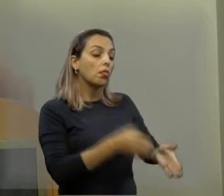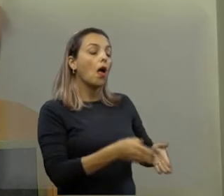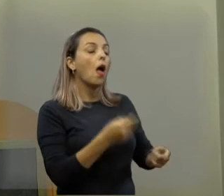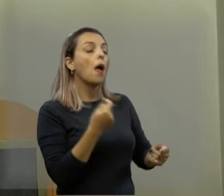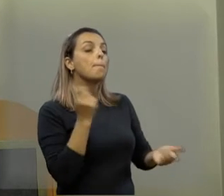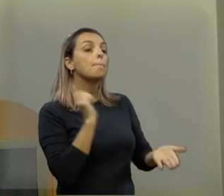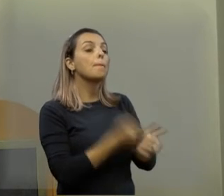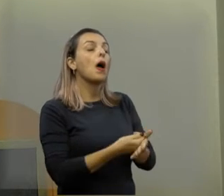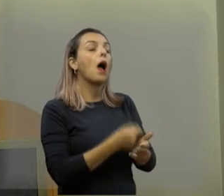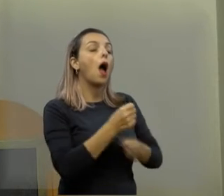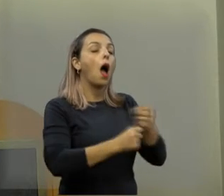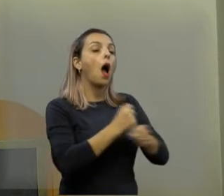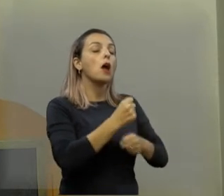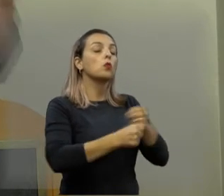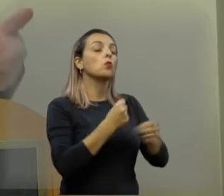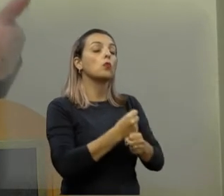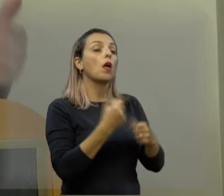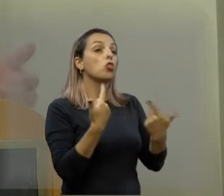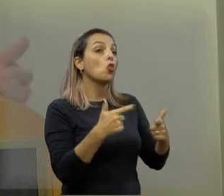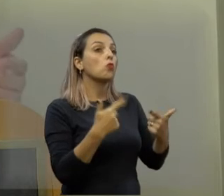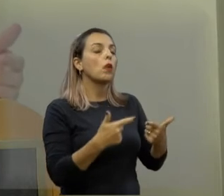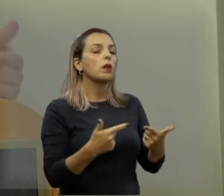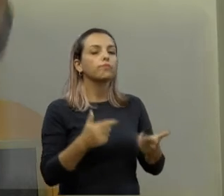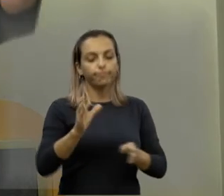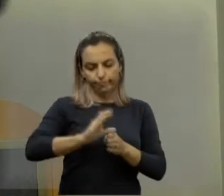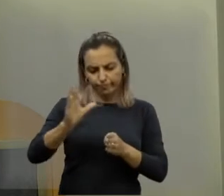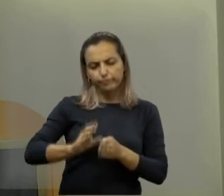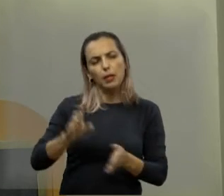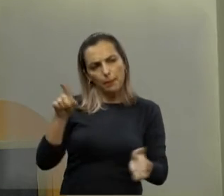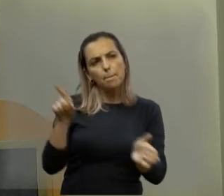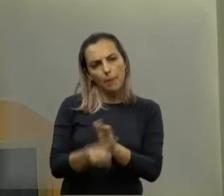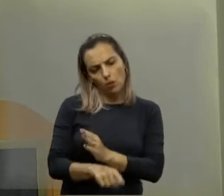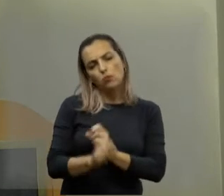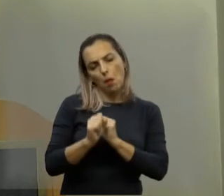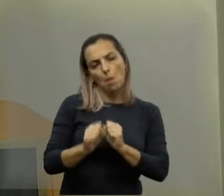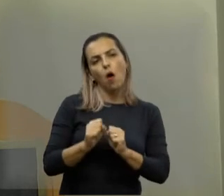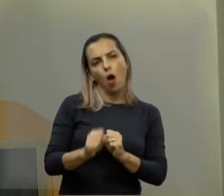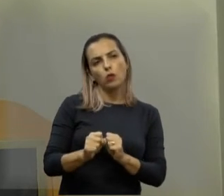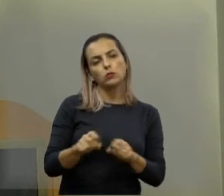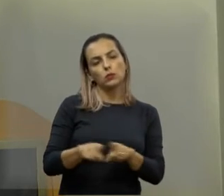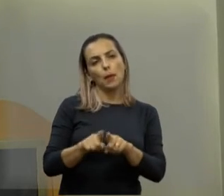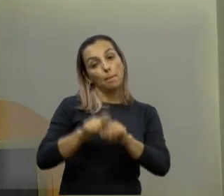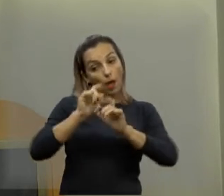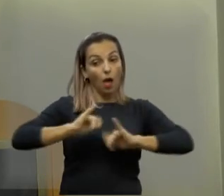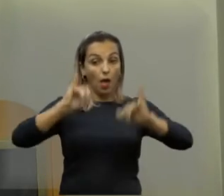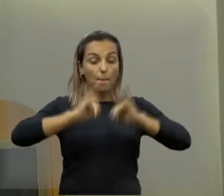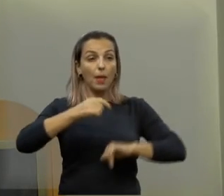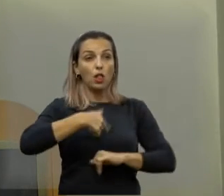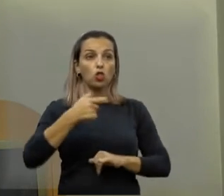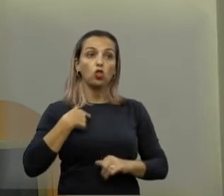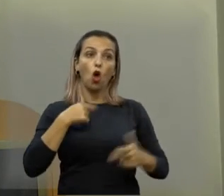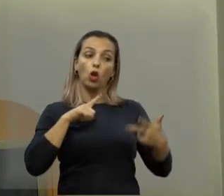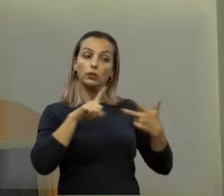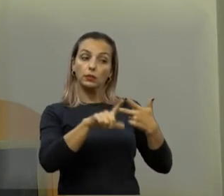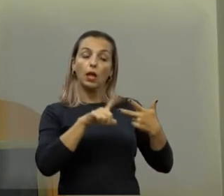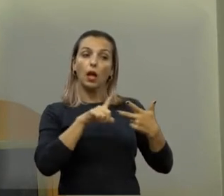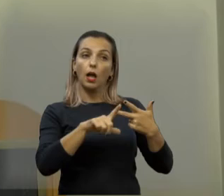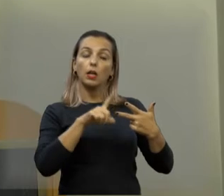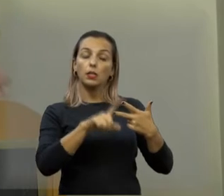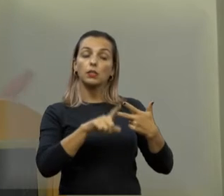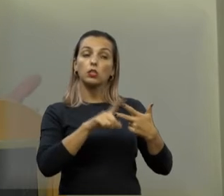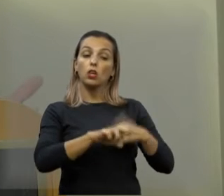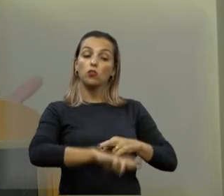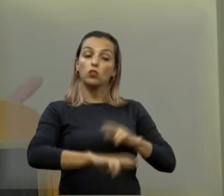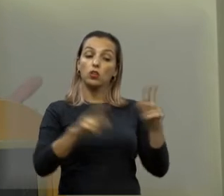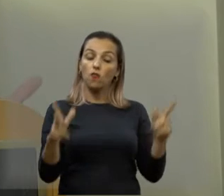esse é o questionamento da casa que teria que ser feito até da prova imprensa porque nós estamos errado legislando diferente